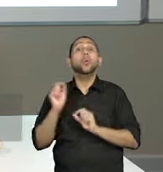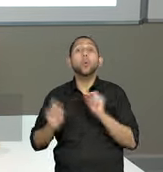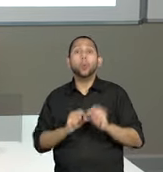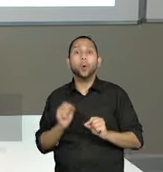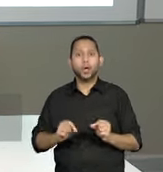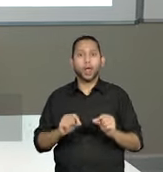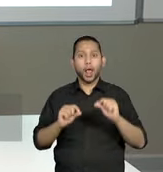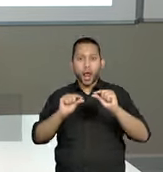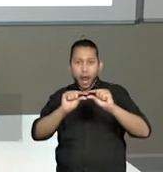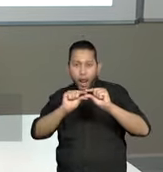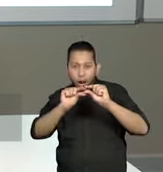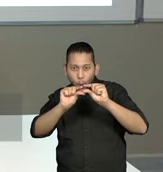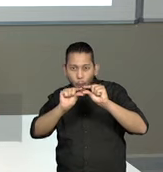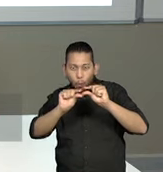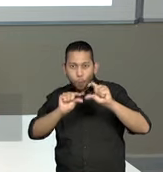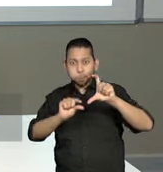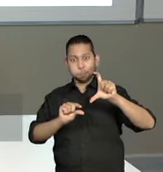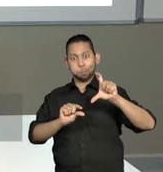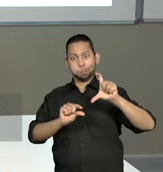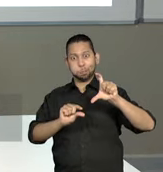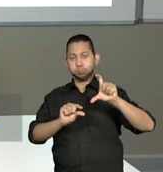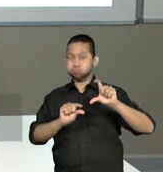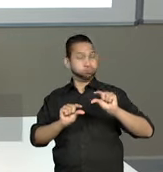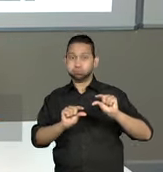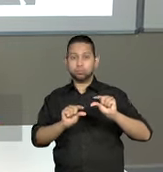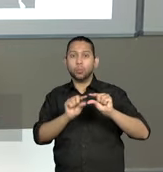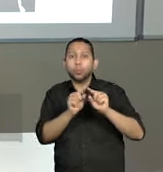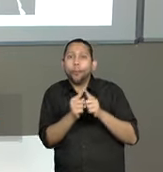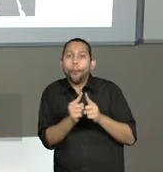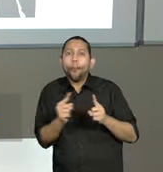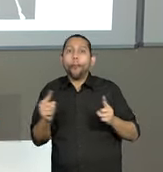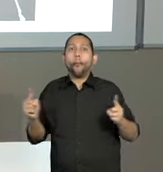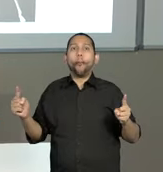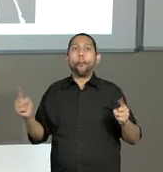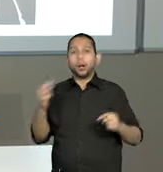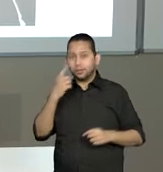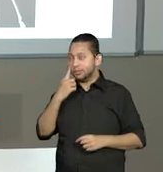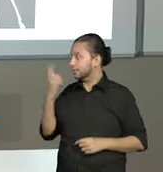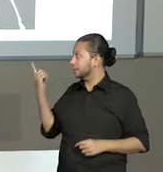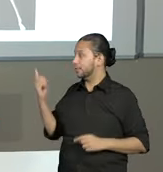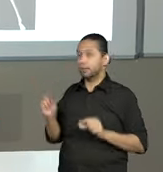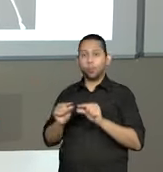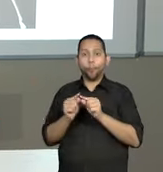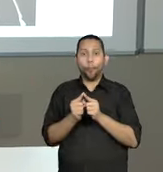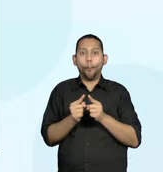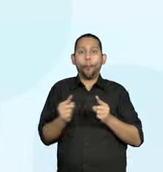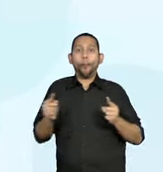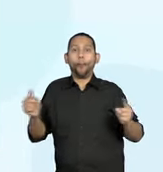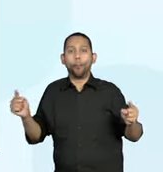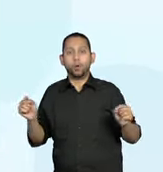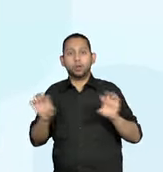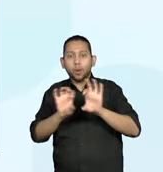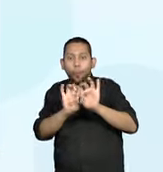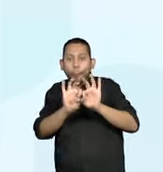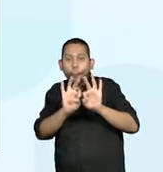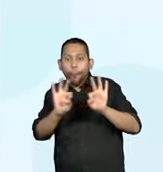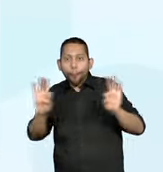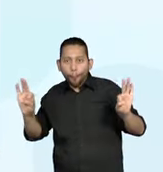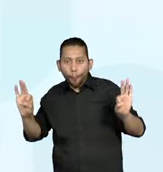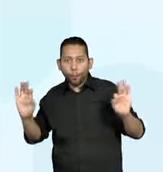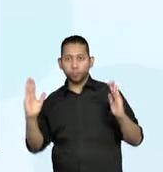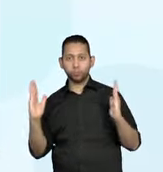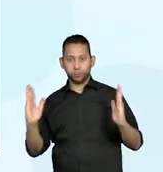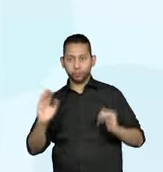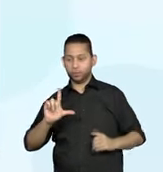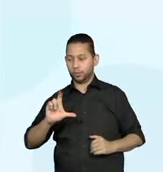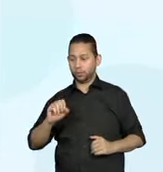Ó, ele é mais comprido do que largo, osso longo. Então,